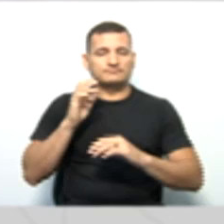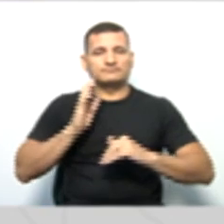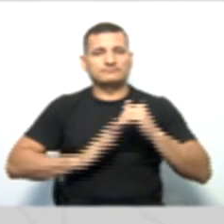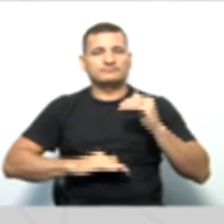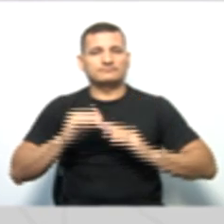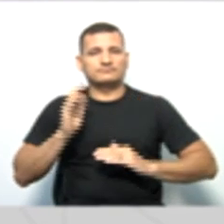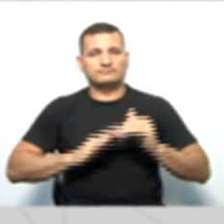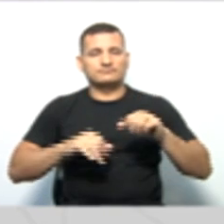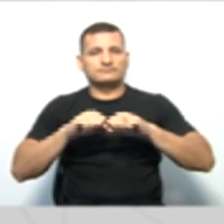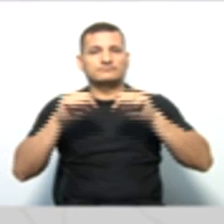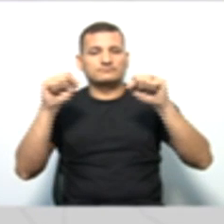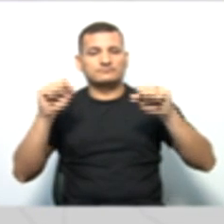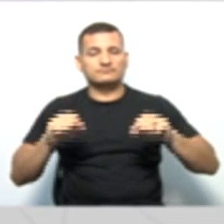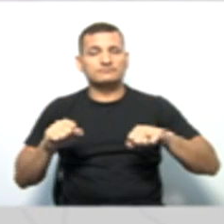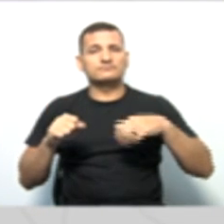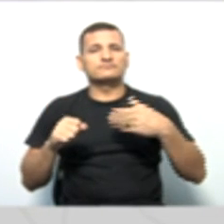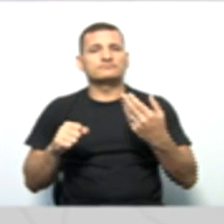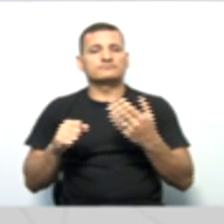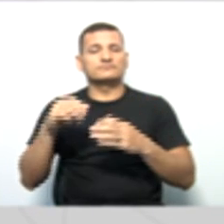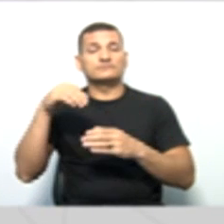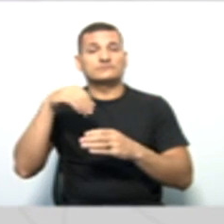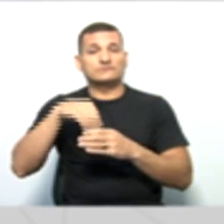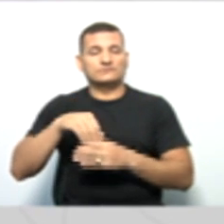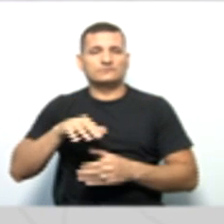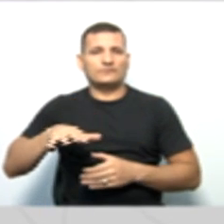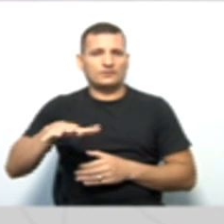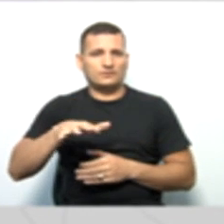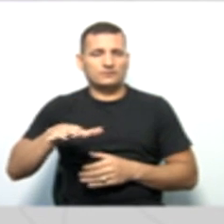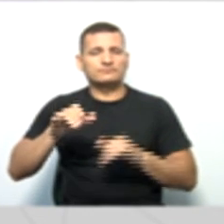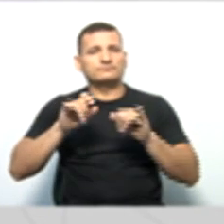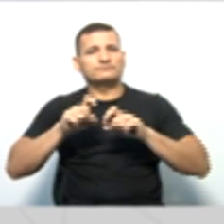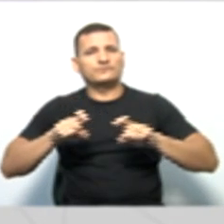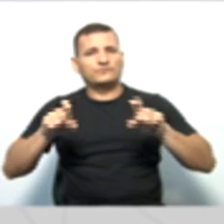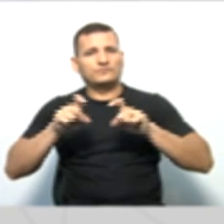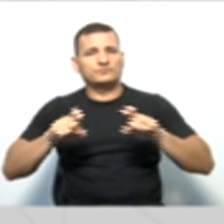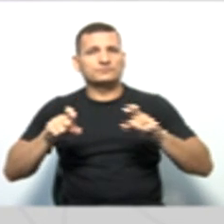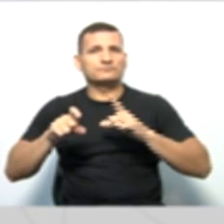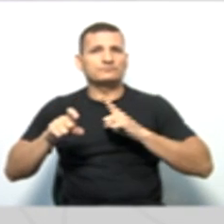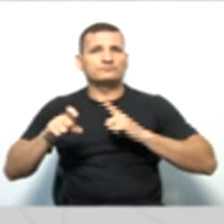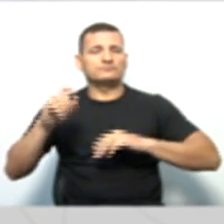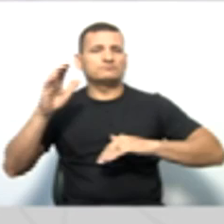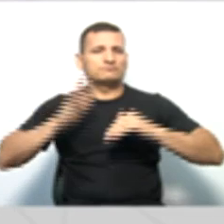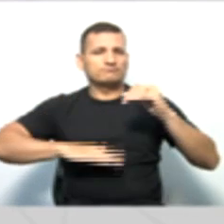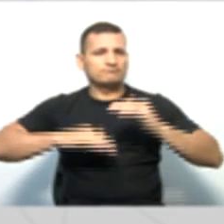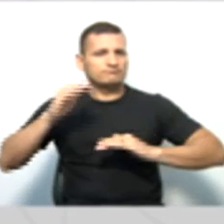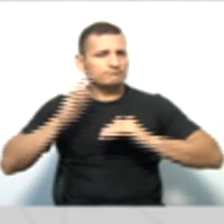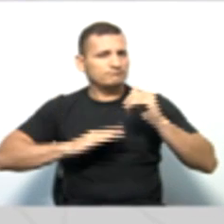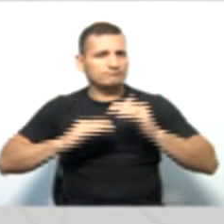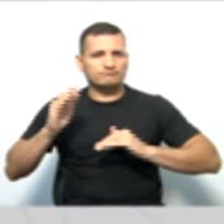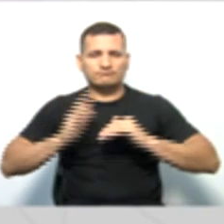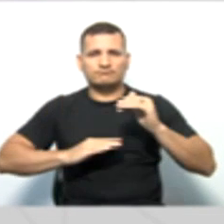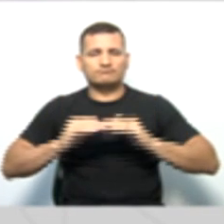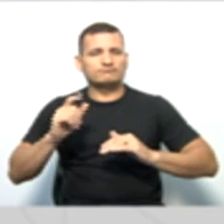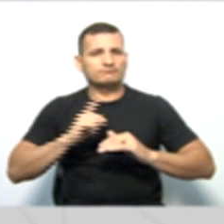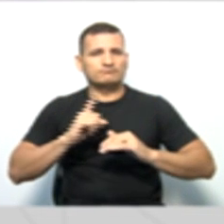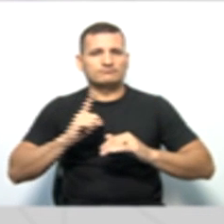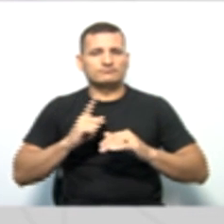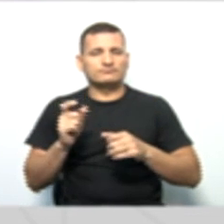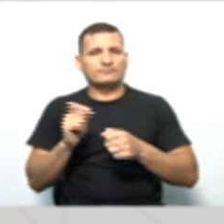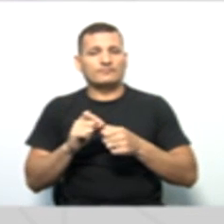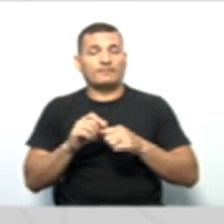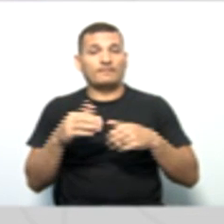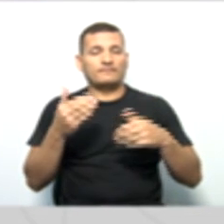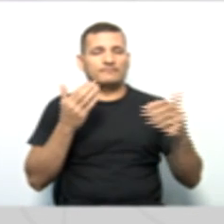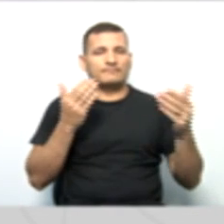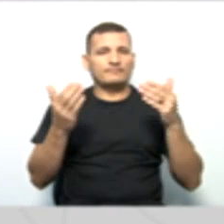tá? Então, existe dentro da área da informática profissionais específicos para isso. Assim, a gente vai fazer uma analogia